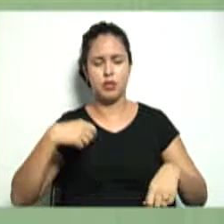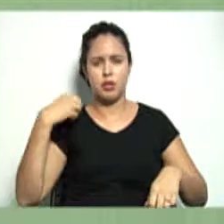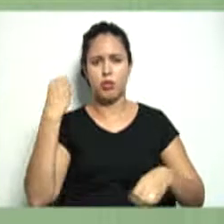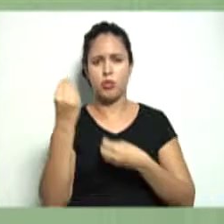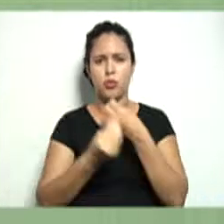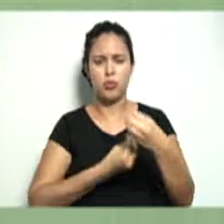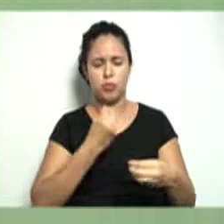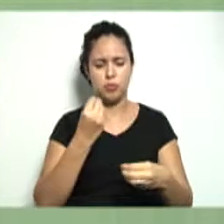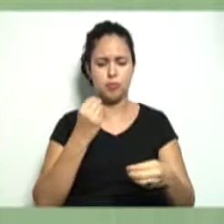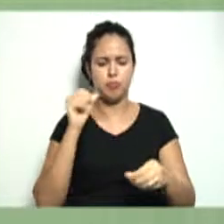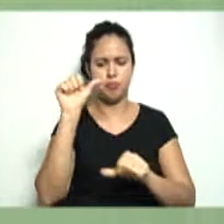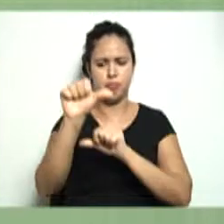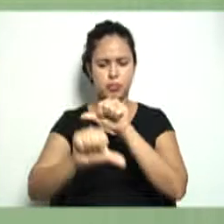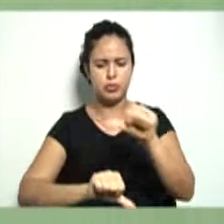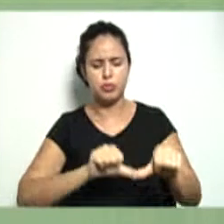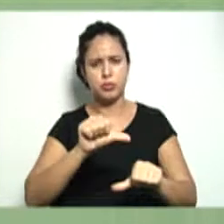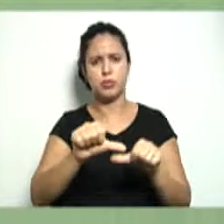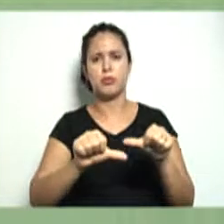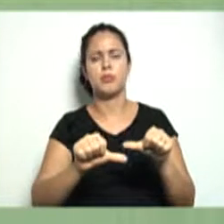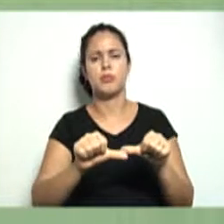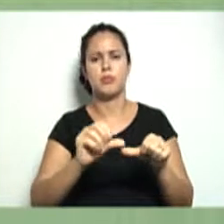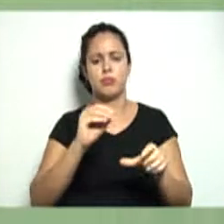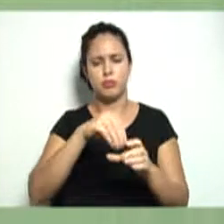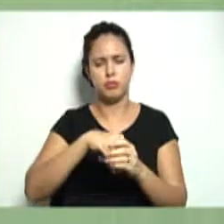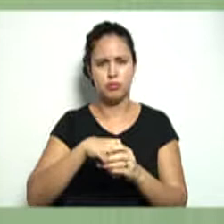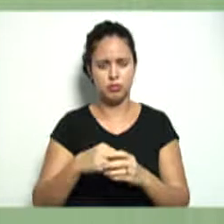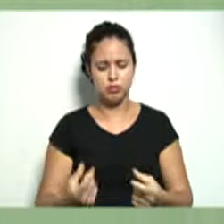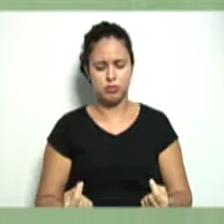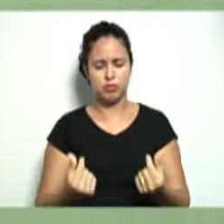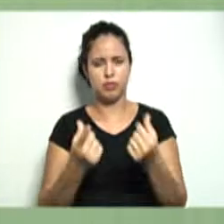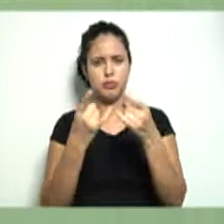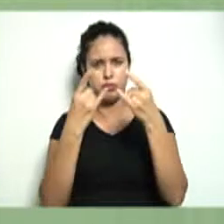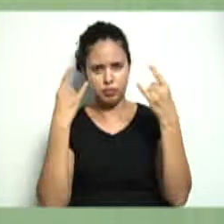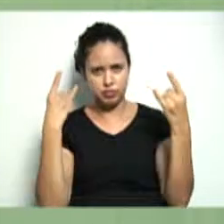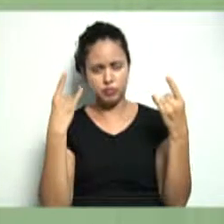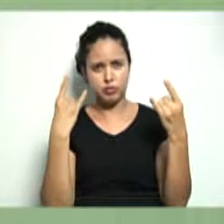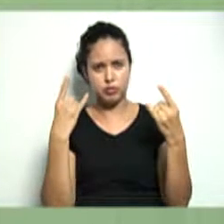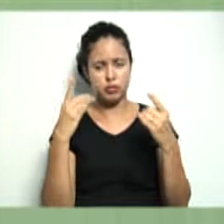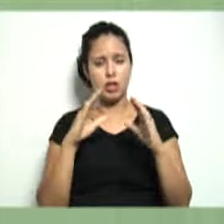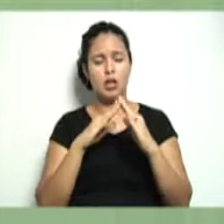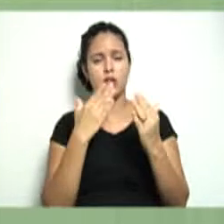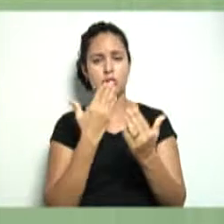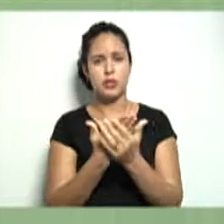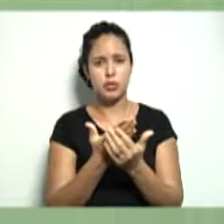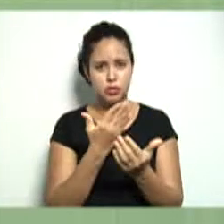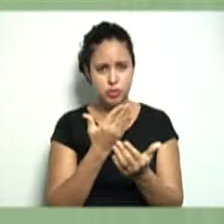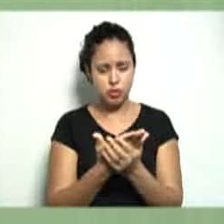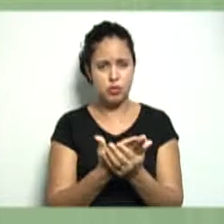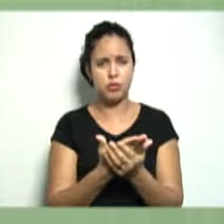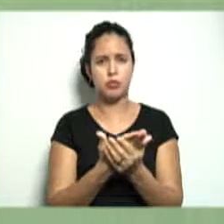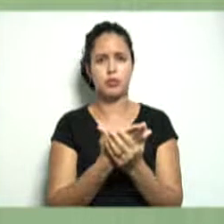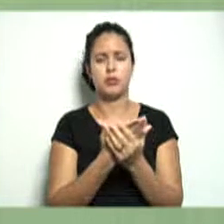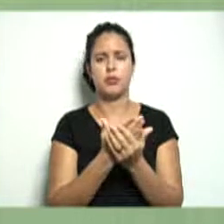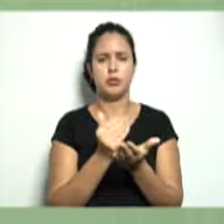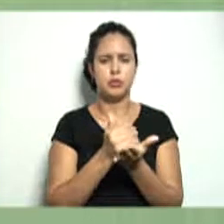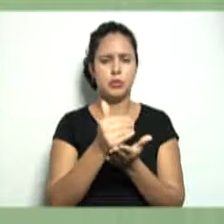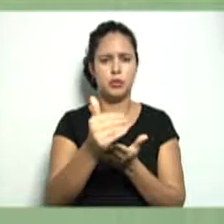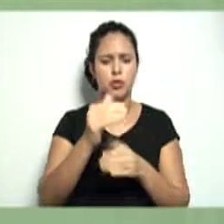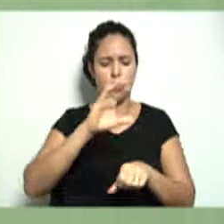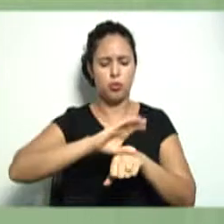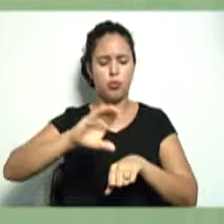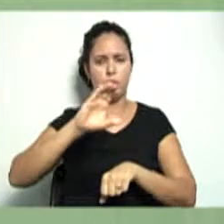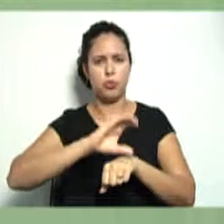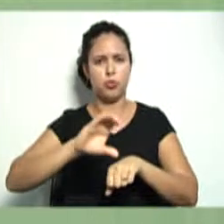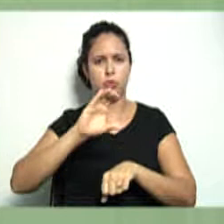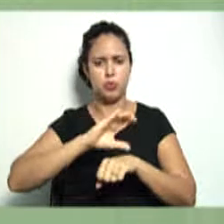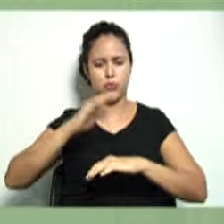produção capitalista que, baseados nas escolas tradicionais, surgiram os cursos profissionais. Esses